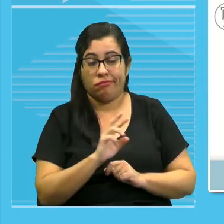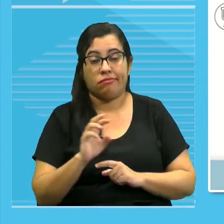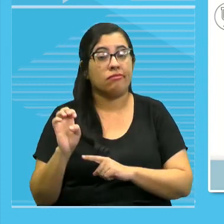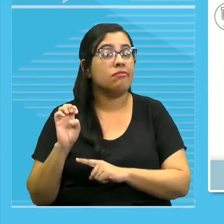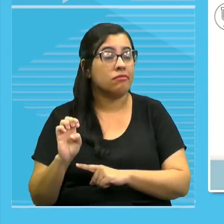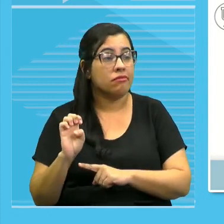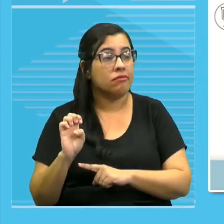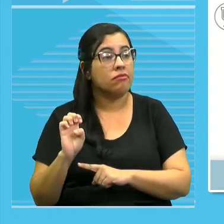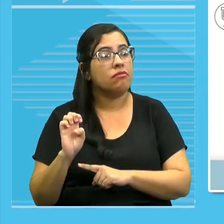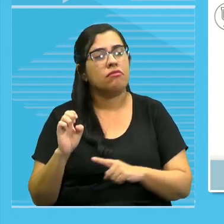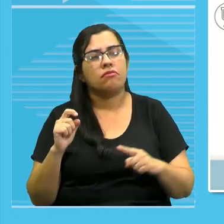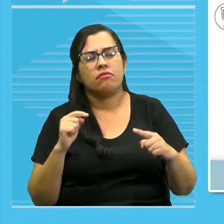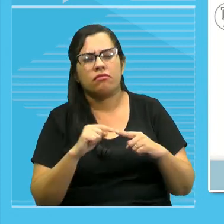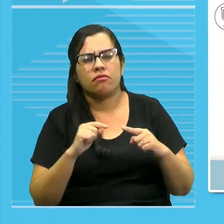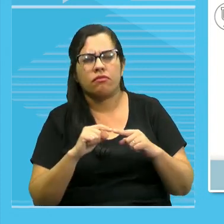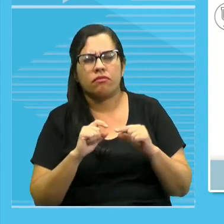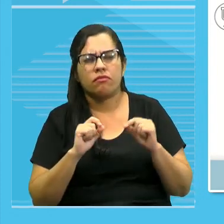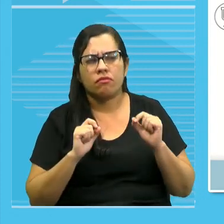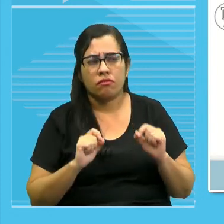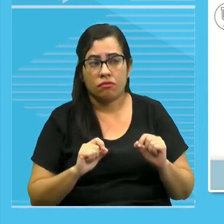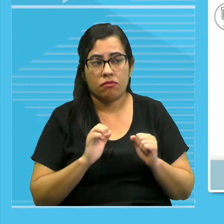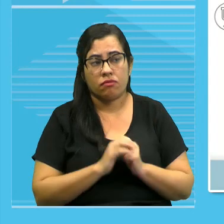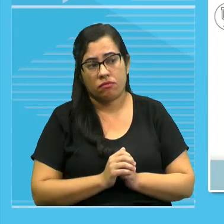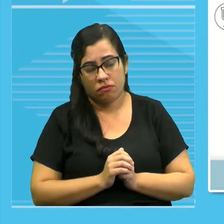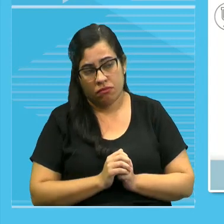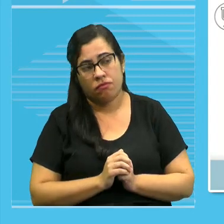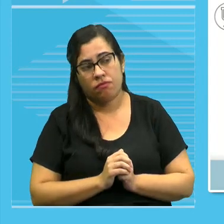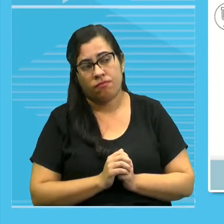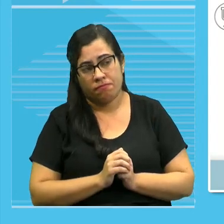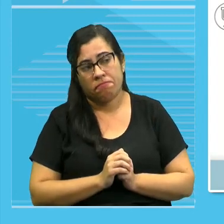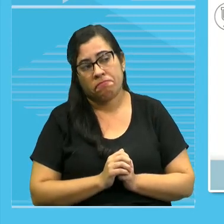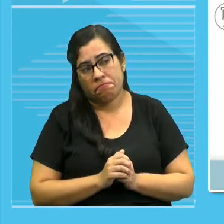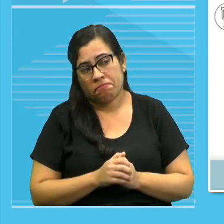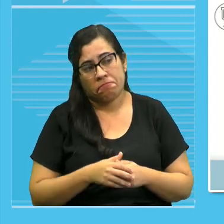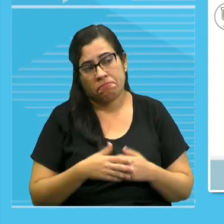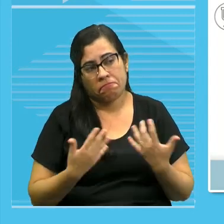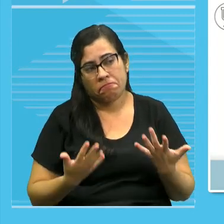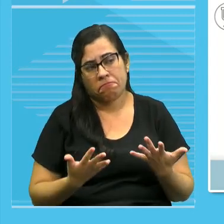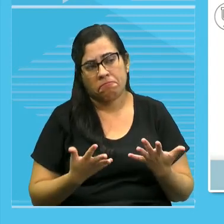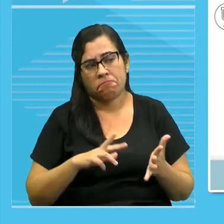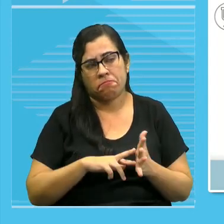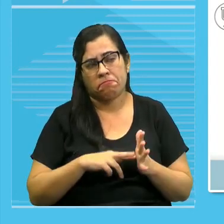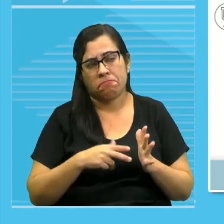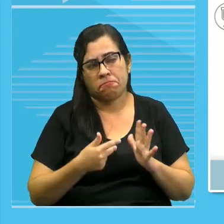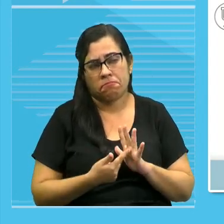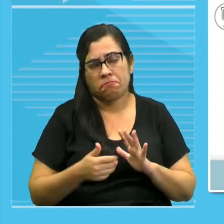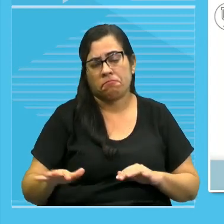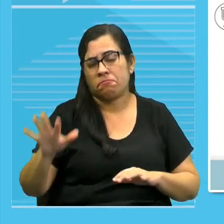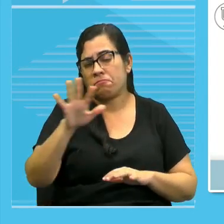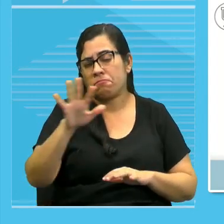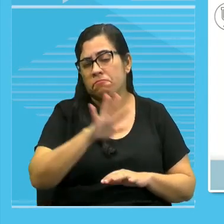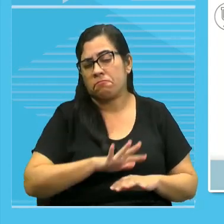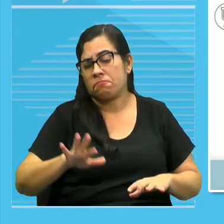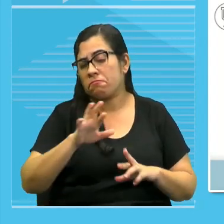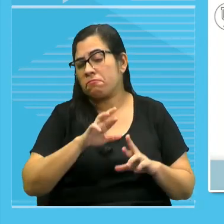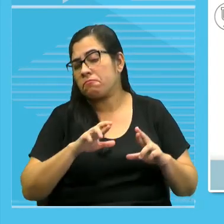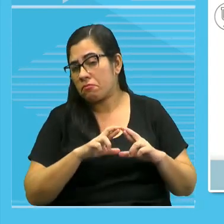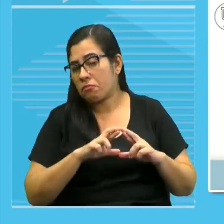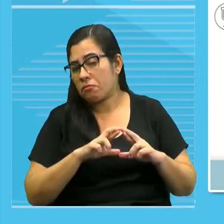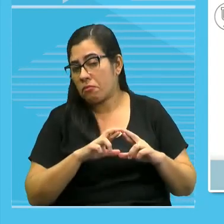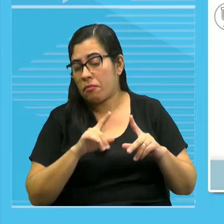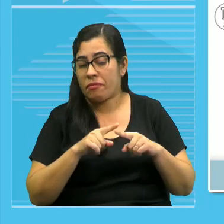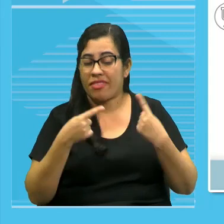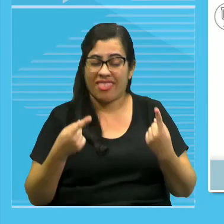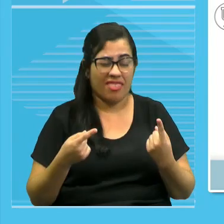rumo a uma definição global de reciclagem Por que que não serve a letra e porque o texto não